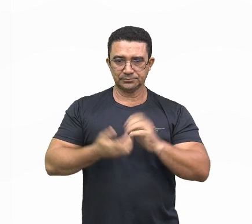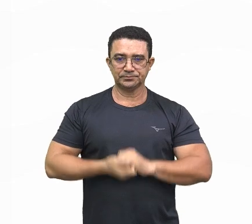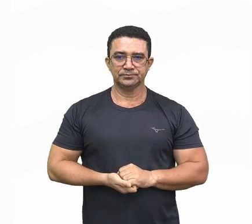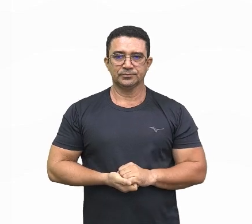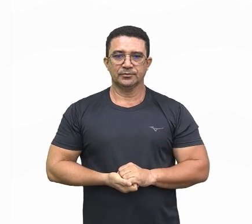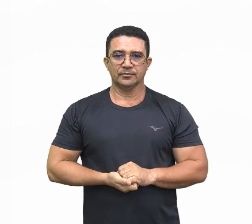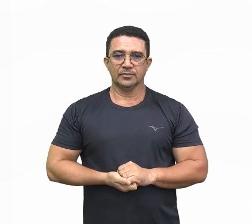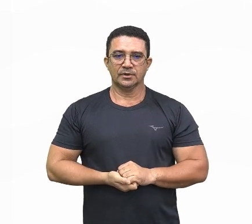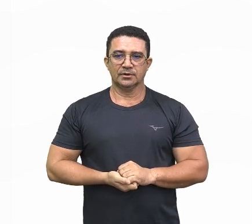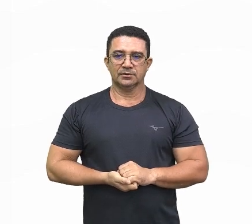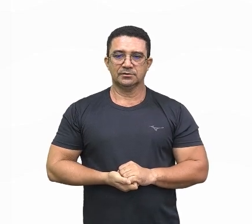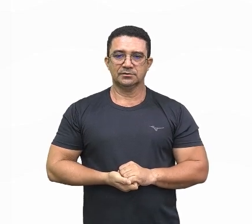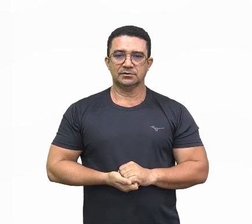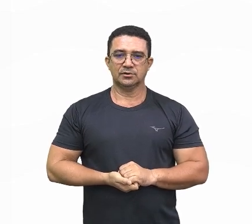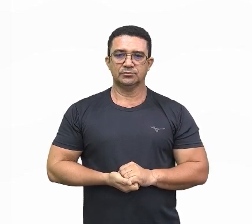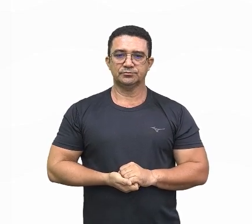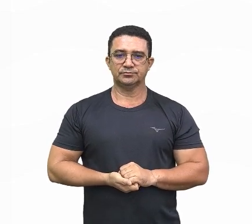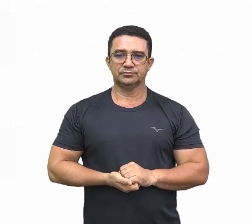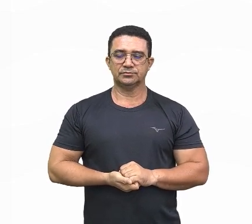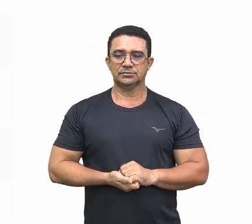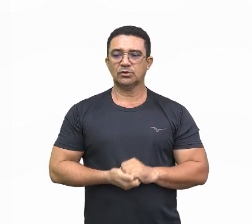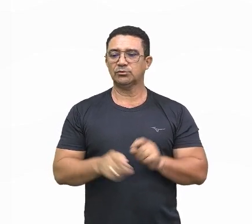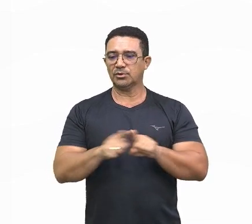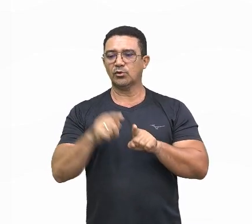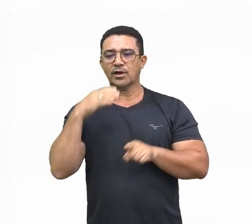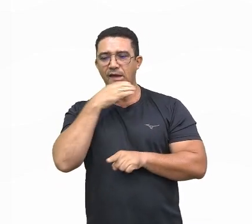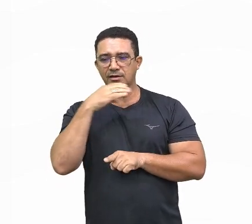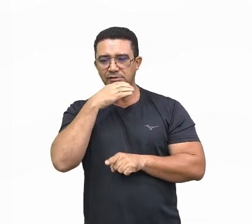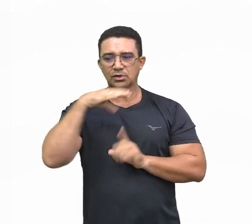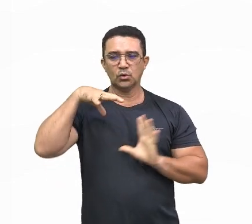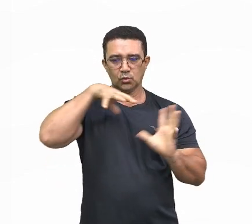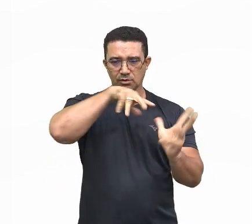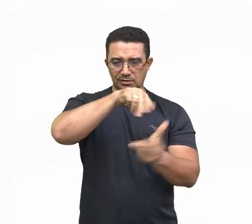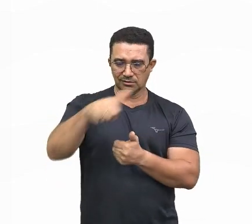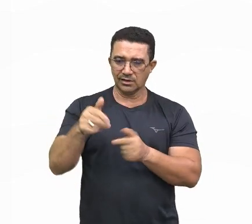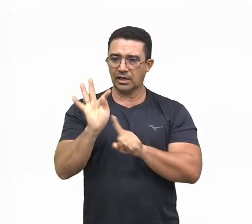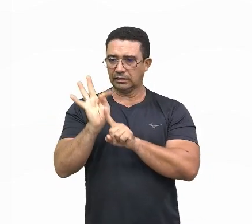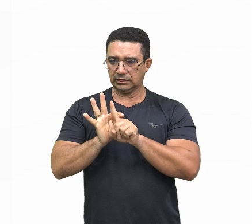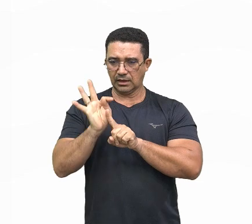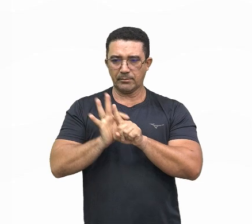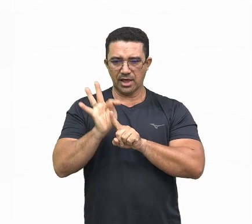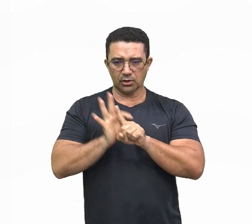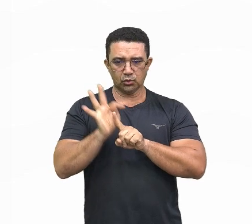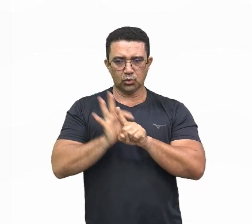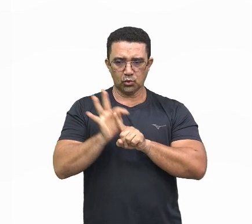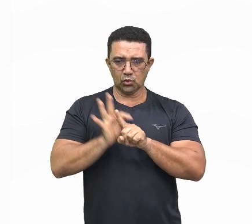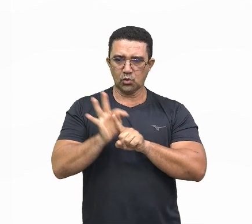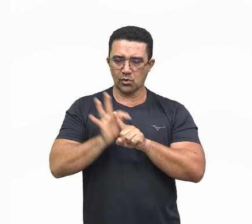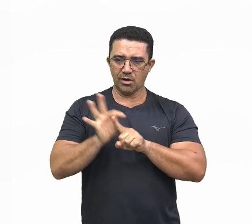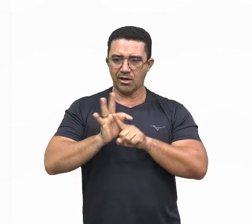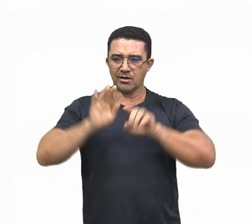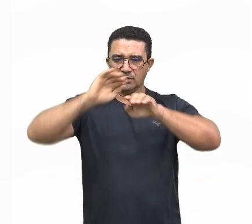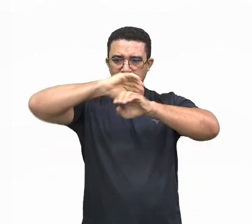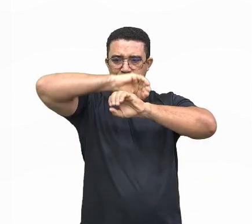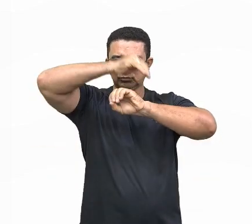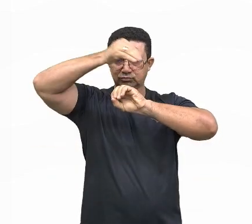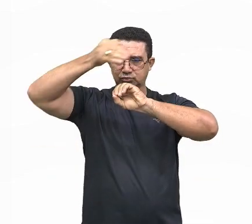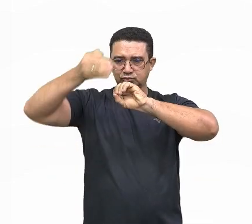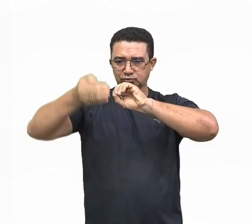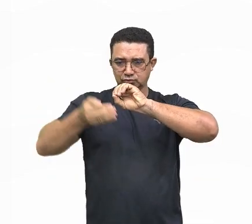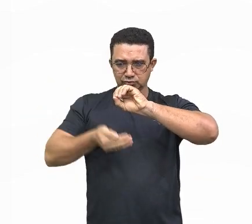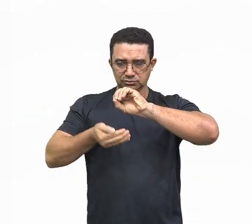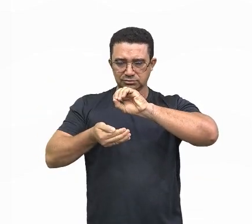nós estamos frente ao fenômeno do aquecimento global, que é o aumento da temperatura dessa camada aí na atmosfera, essa